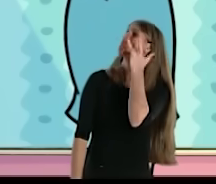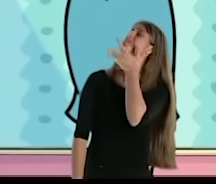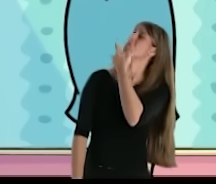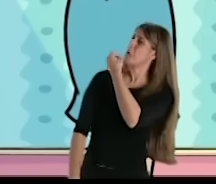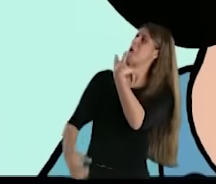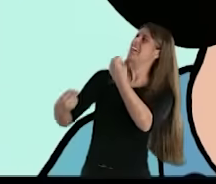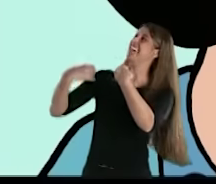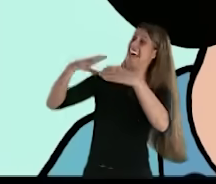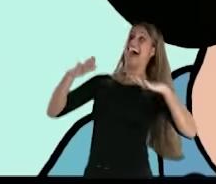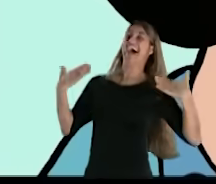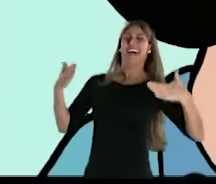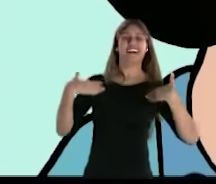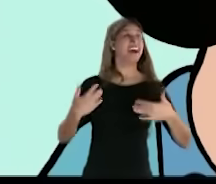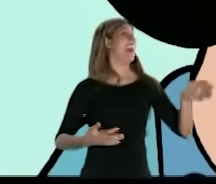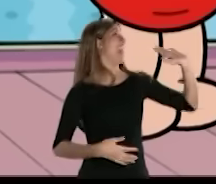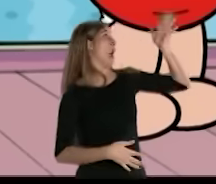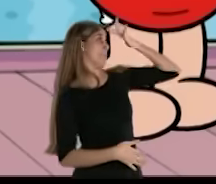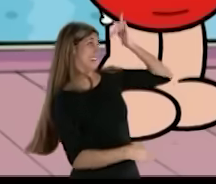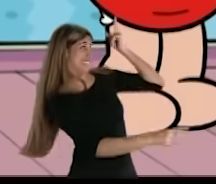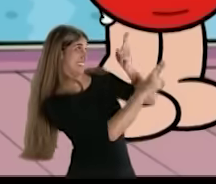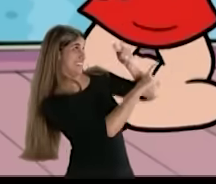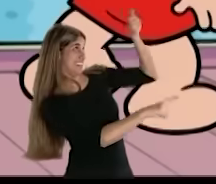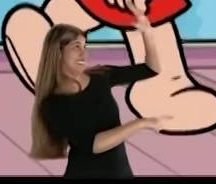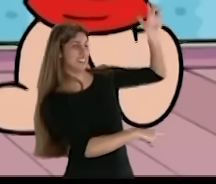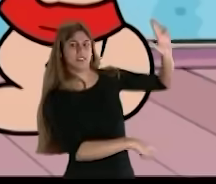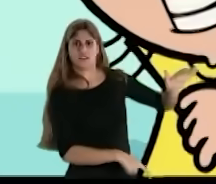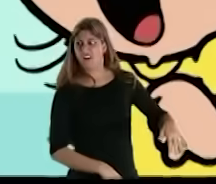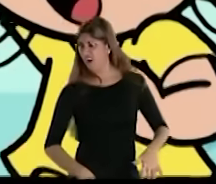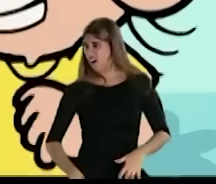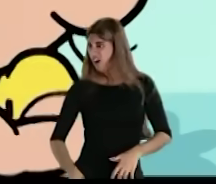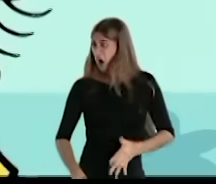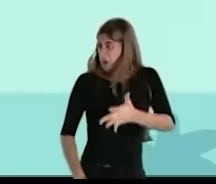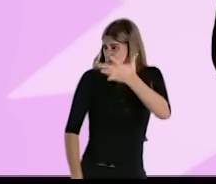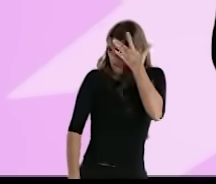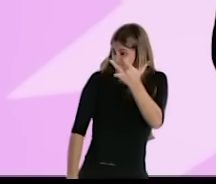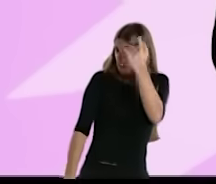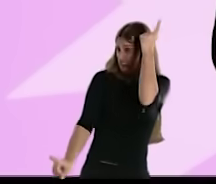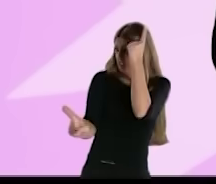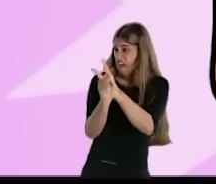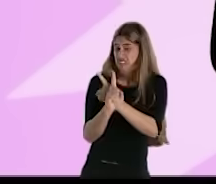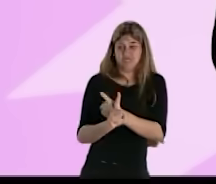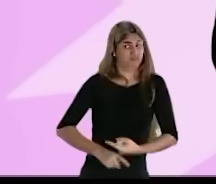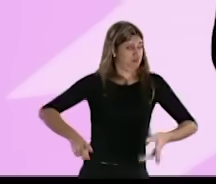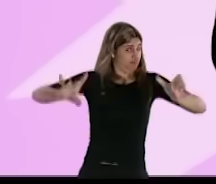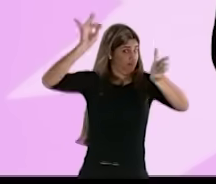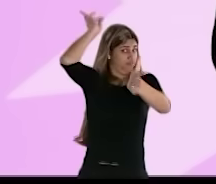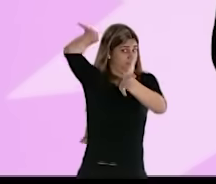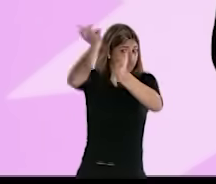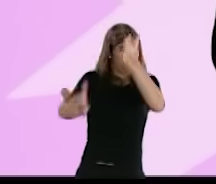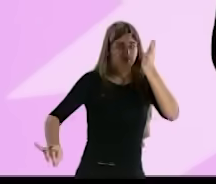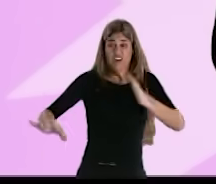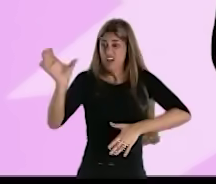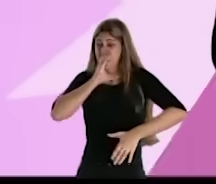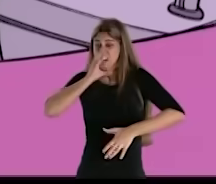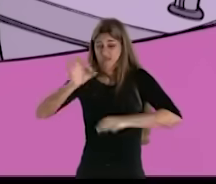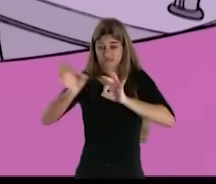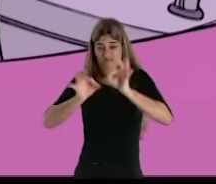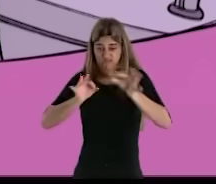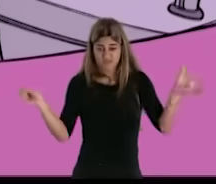Estas aulas vão me fazer muito bem Até amanhã, senhorita Biju Até amanhã Até amanhã!